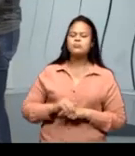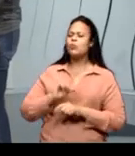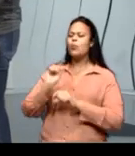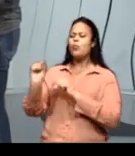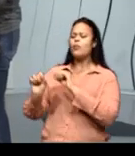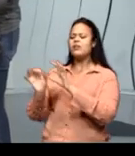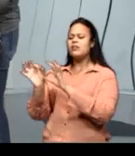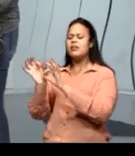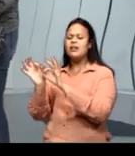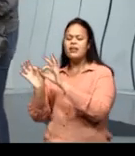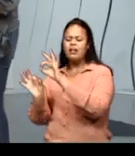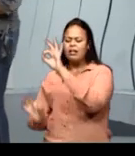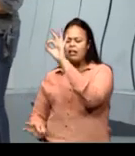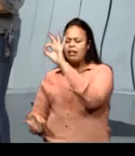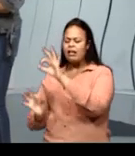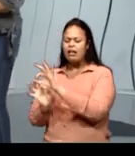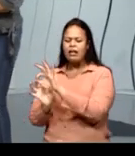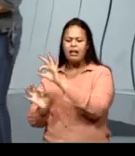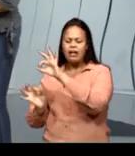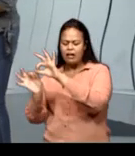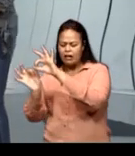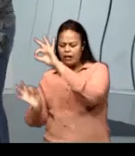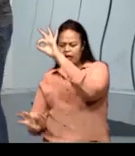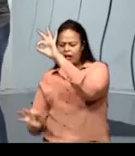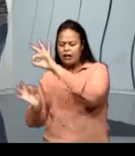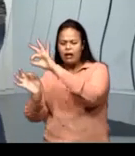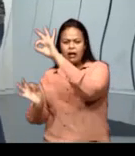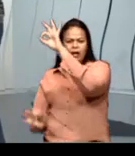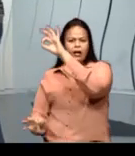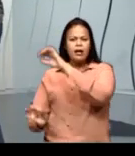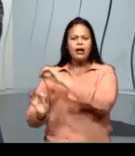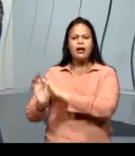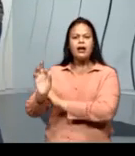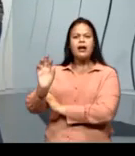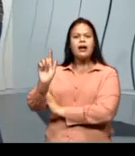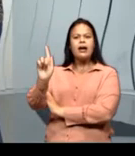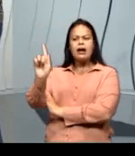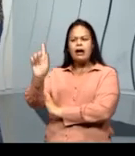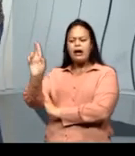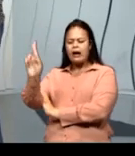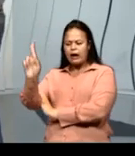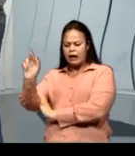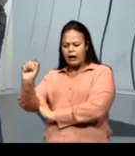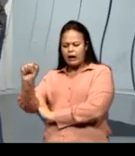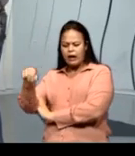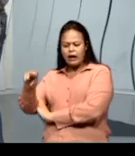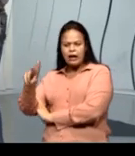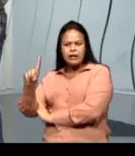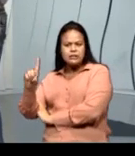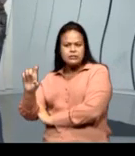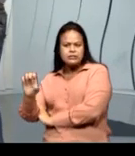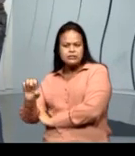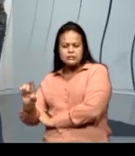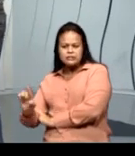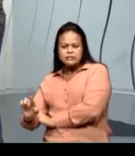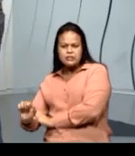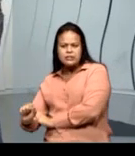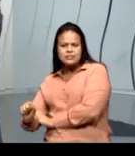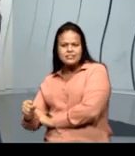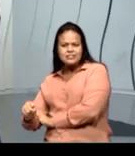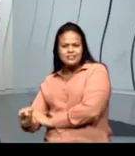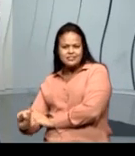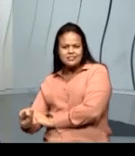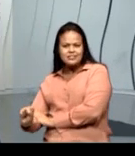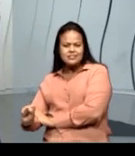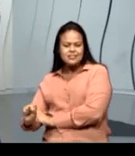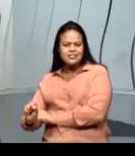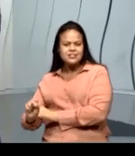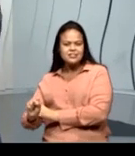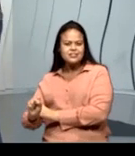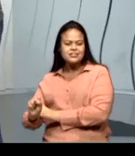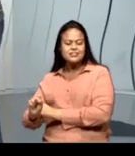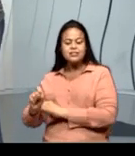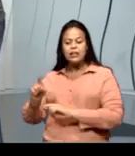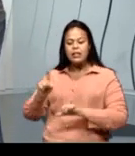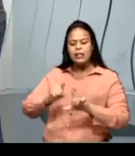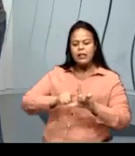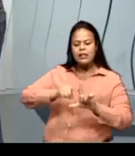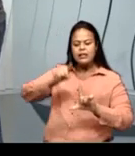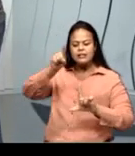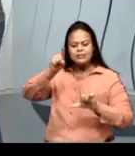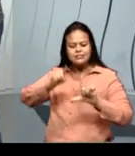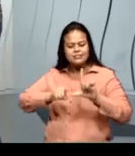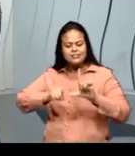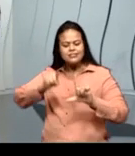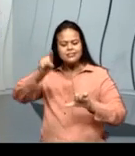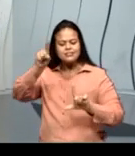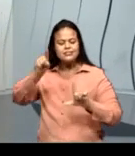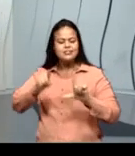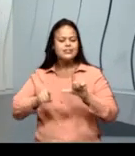grandezas escalares, o que são grandezas vetoriais e quais são as operações que nós faremos com essas